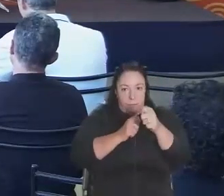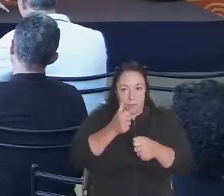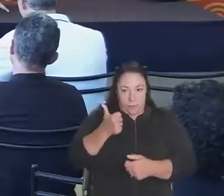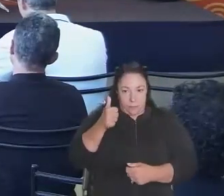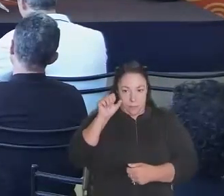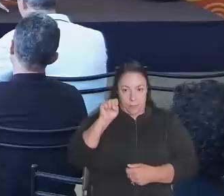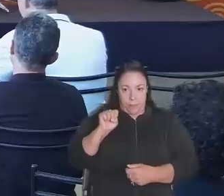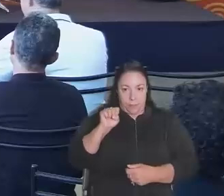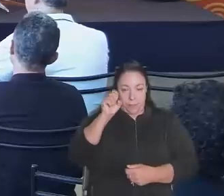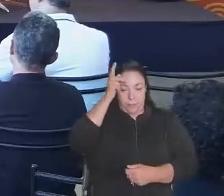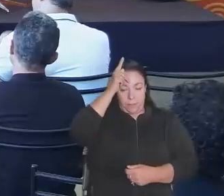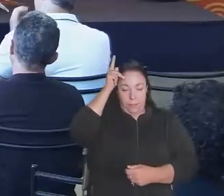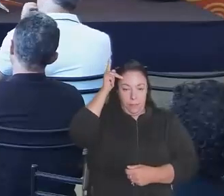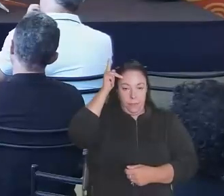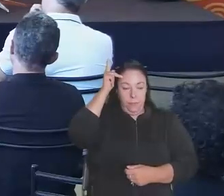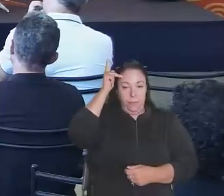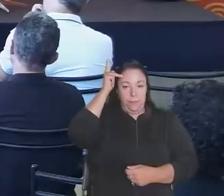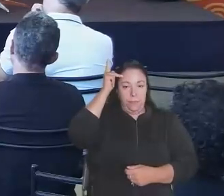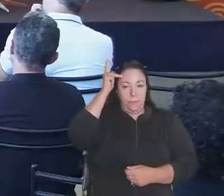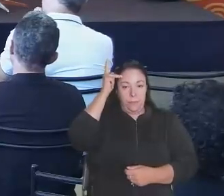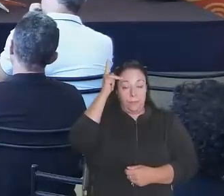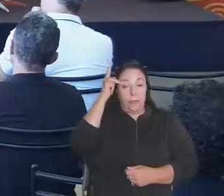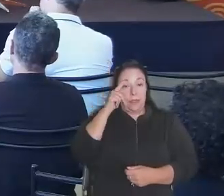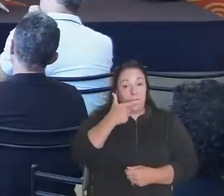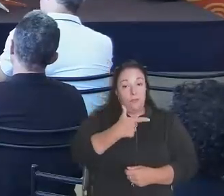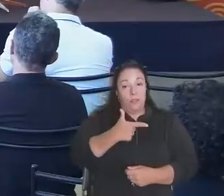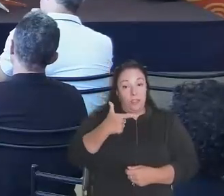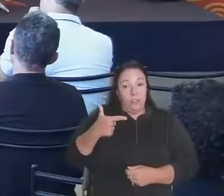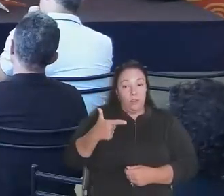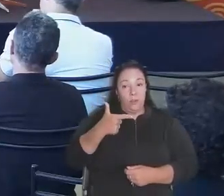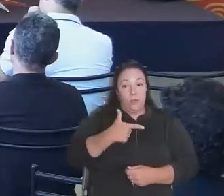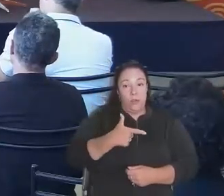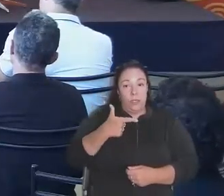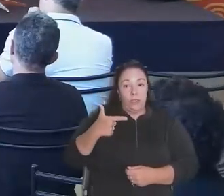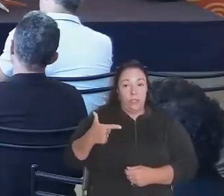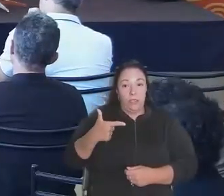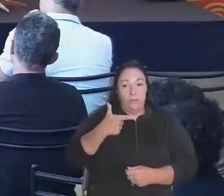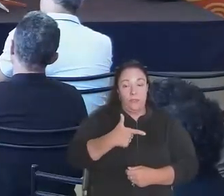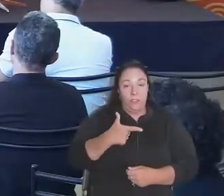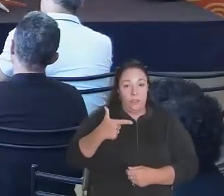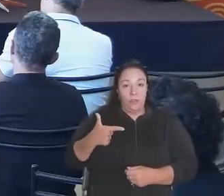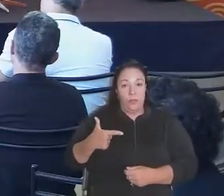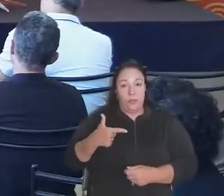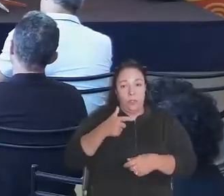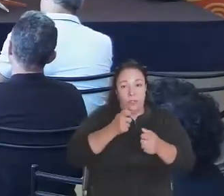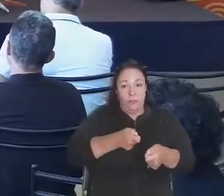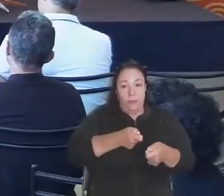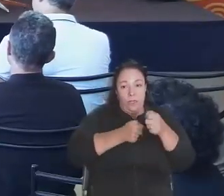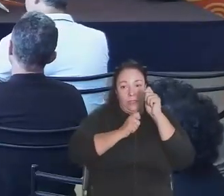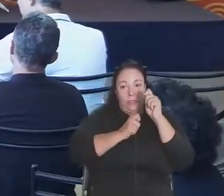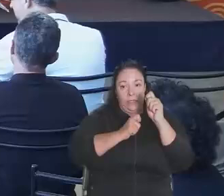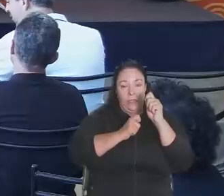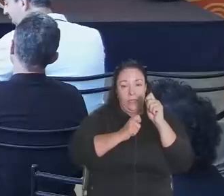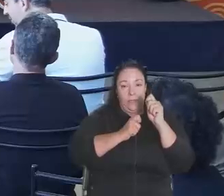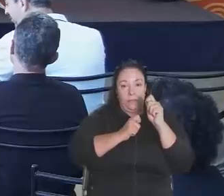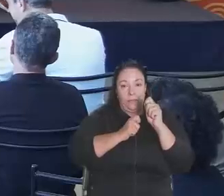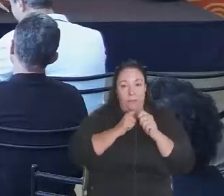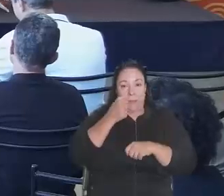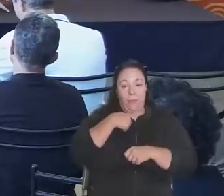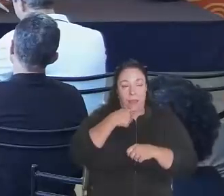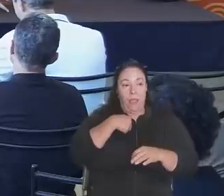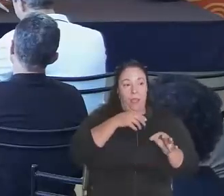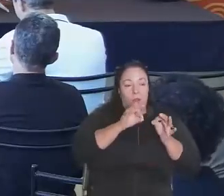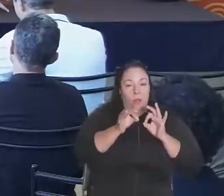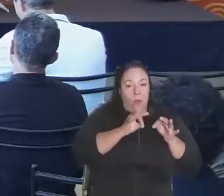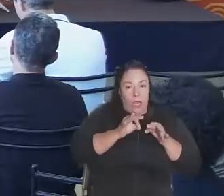18, às vezes em 22. O ano que vem nós estamos em 22, justamente porque eu que